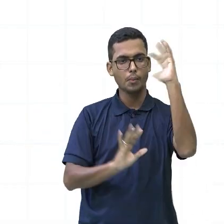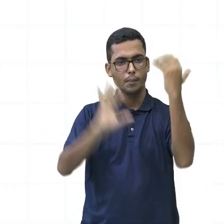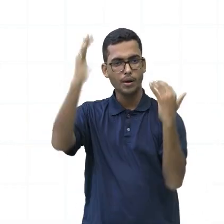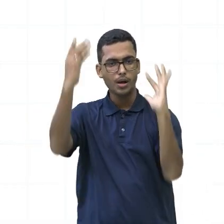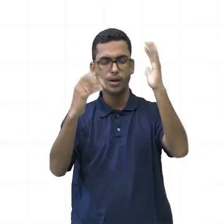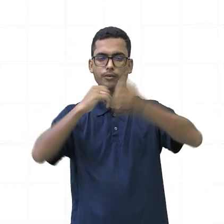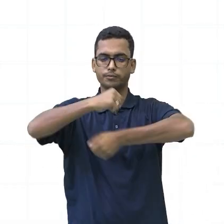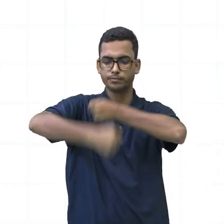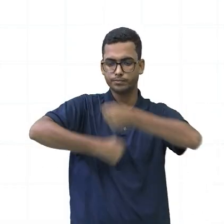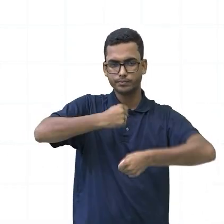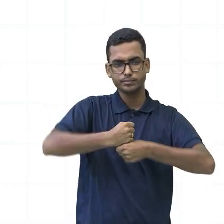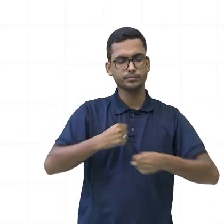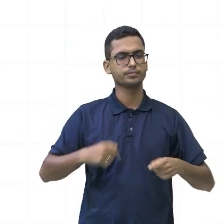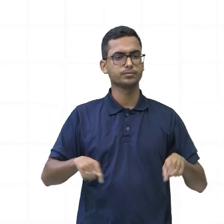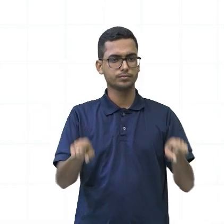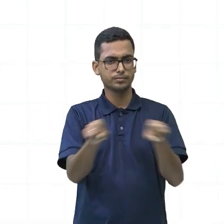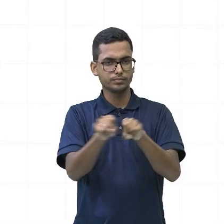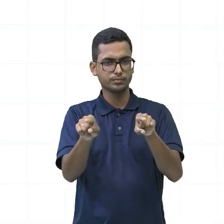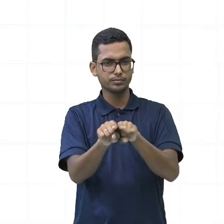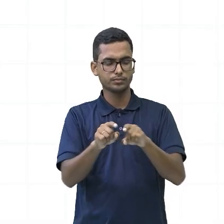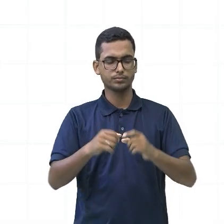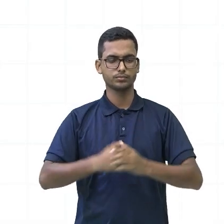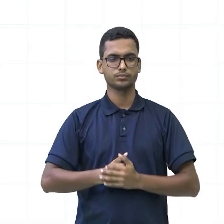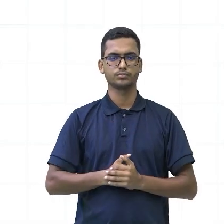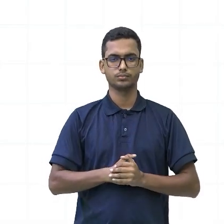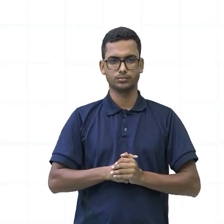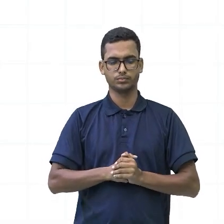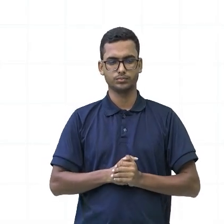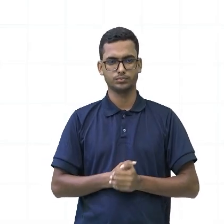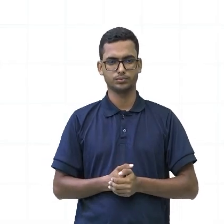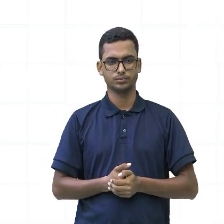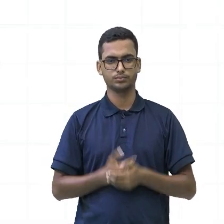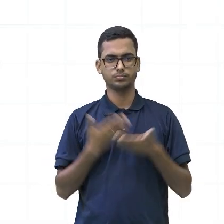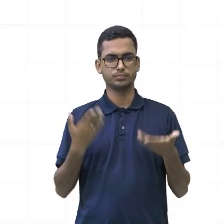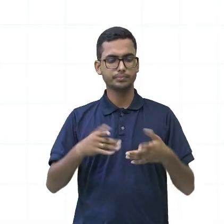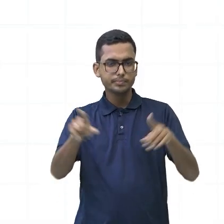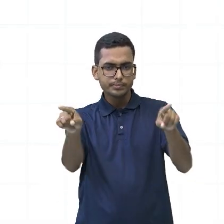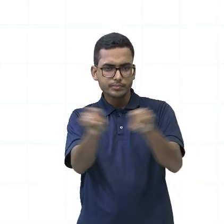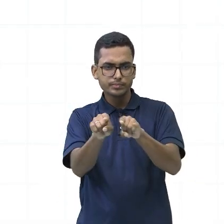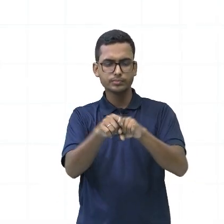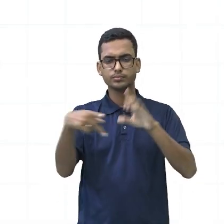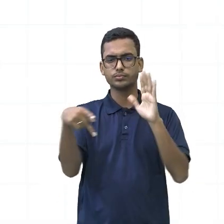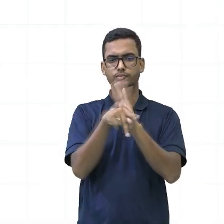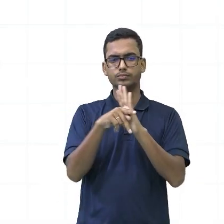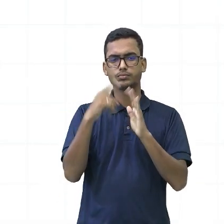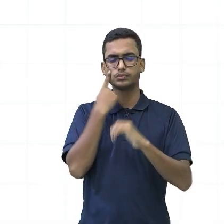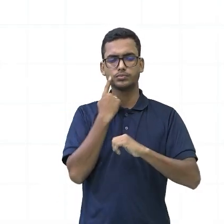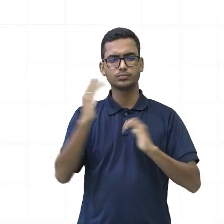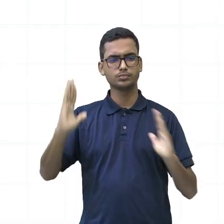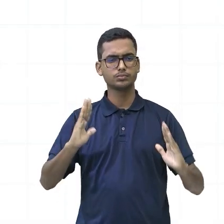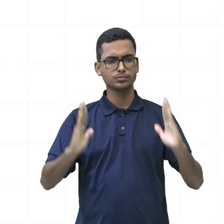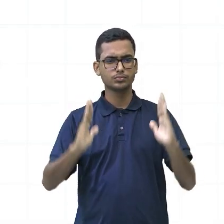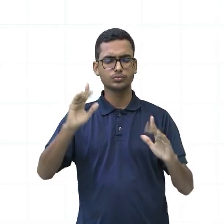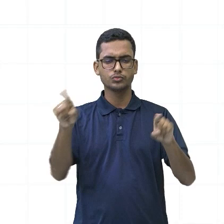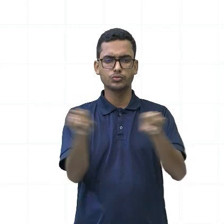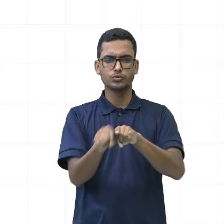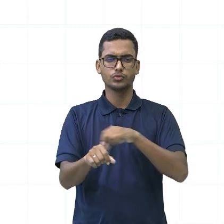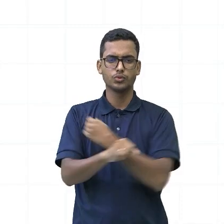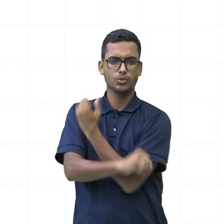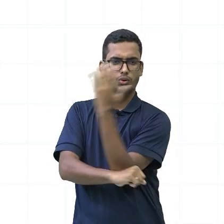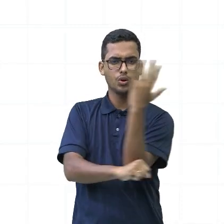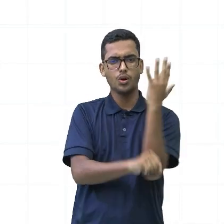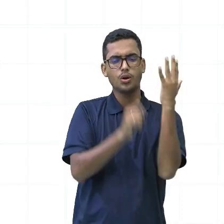está observando aí na imagem, olha, que provavelmente é a primavera, né? Onde a gente vê aí a estação das flores, dos animais